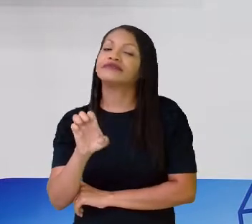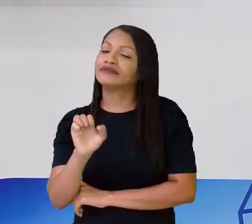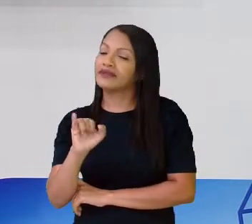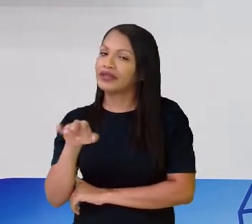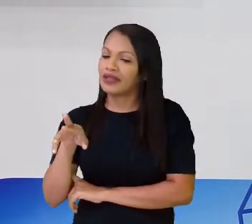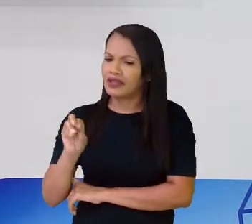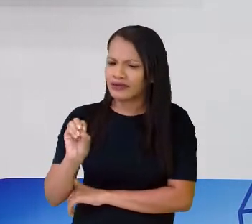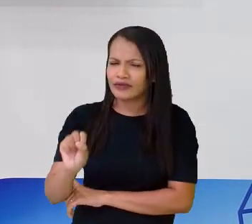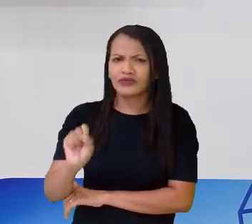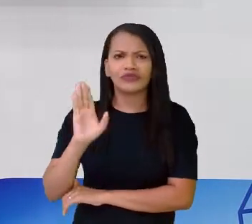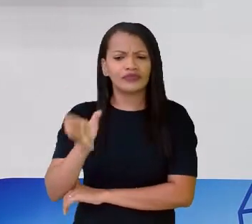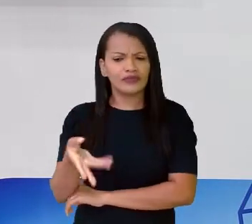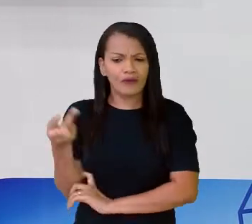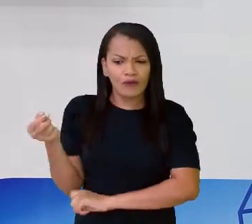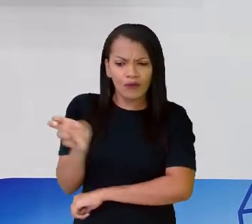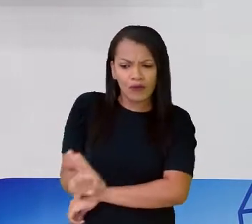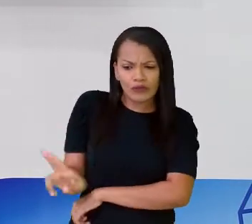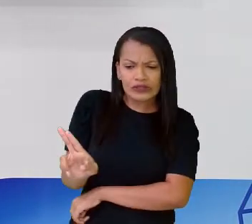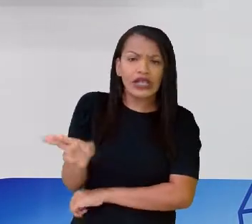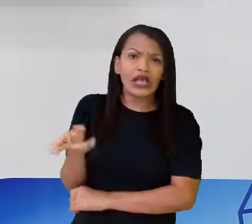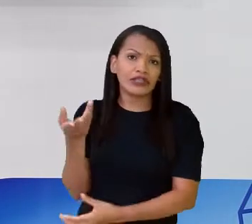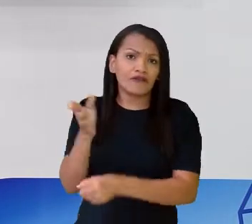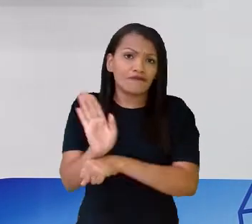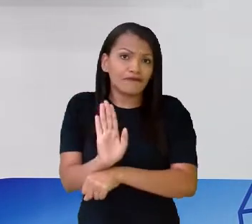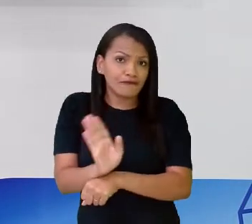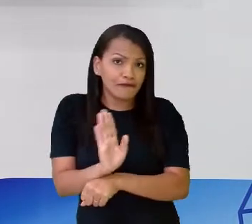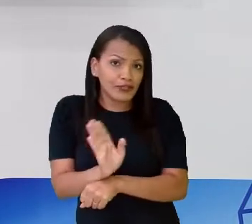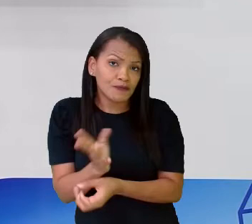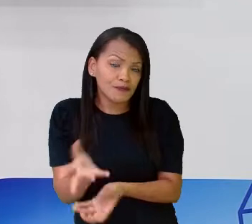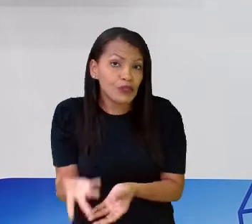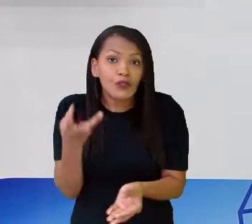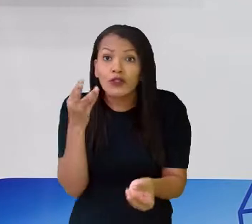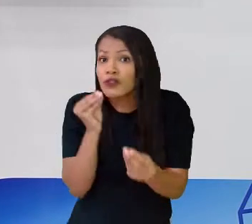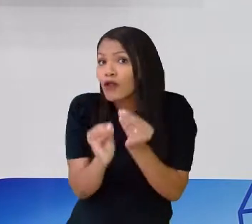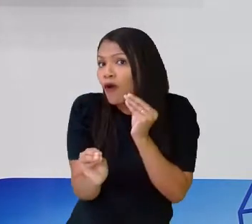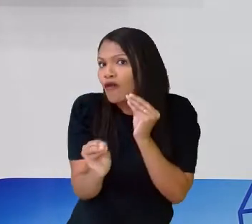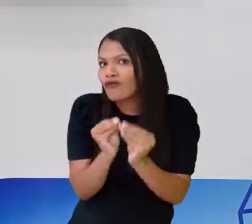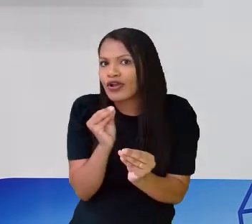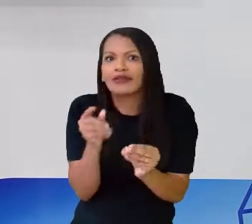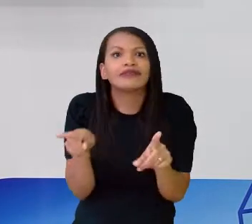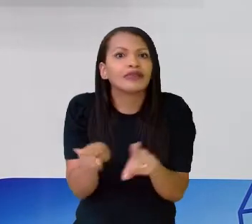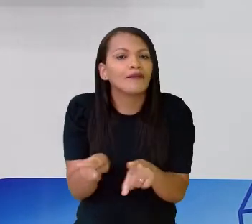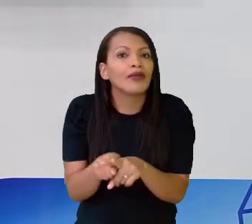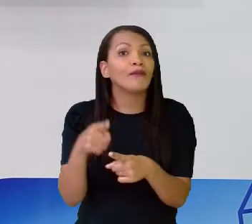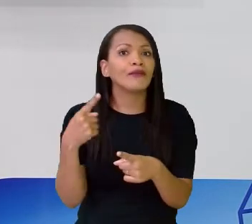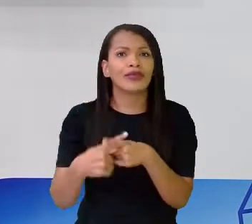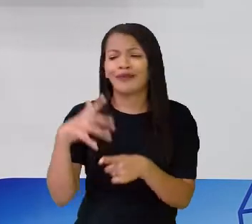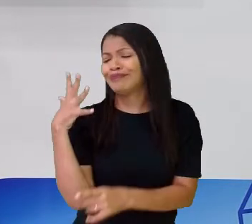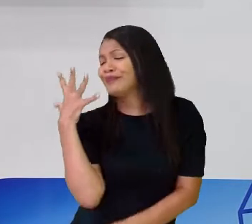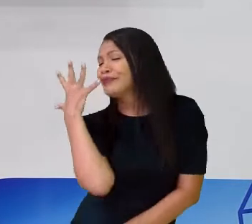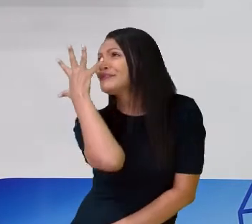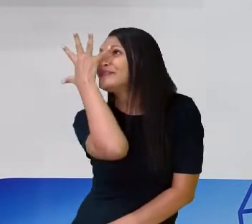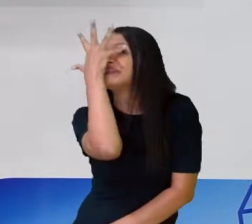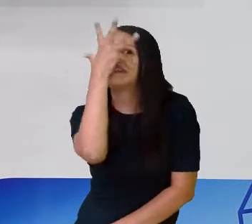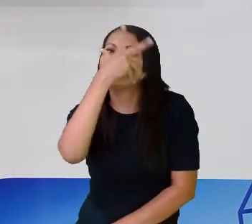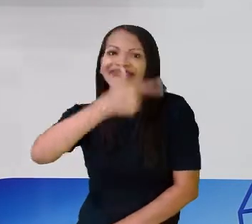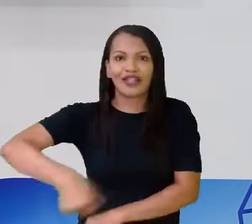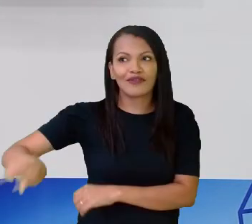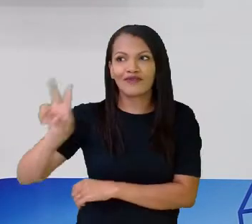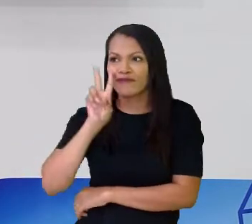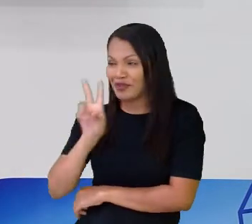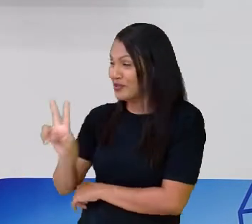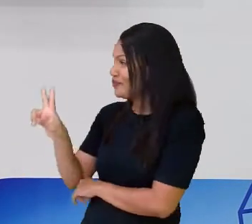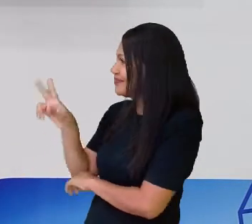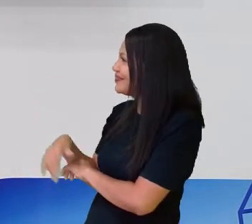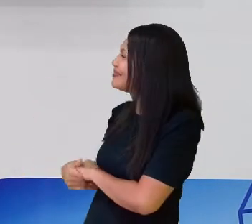em filmes, até em novelas, sabia? De tão bonito que é lá. A Chapada dos Veadeiros, como a gente está vendo aqui,